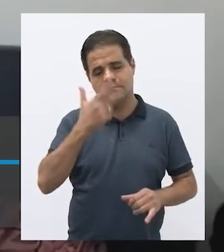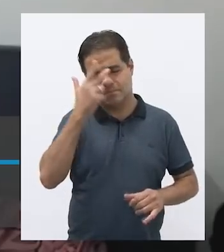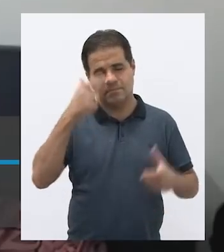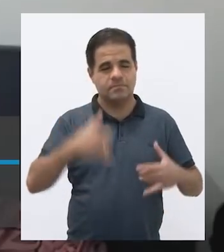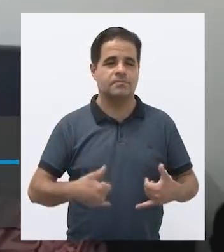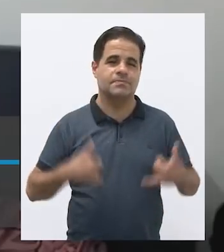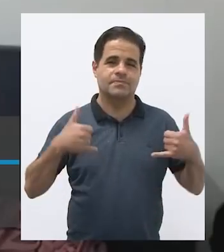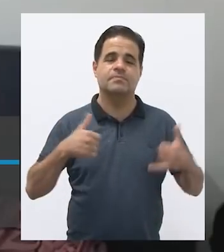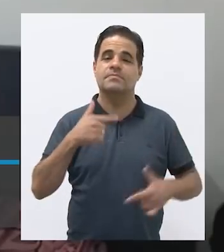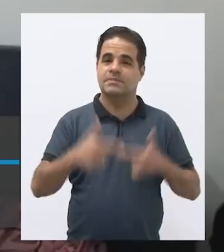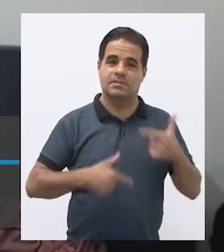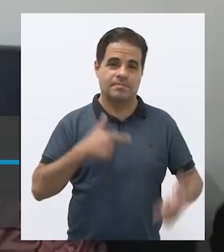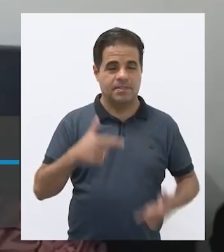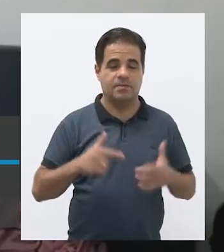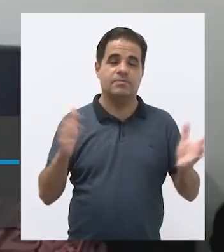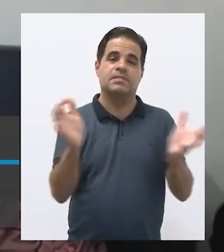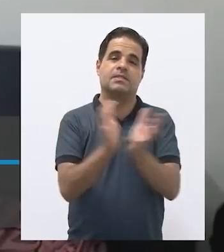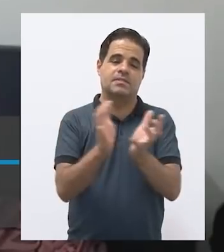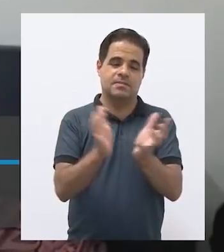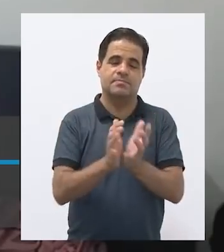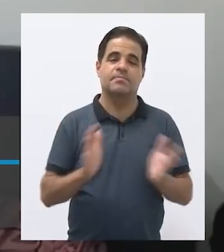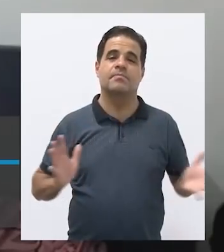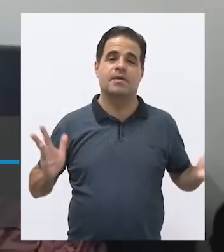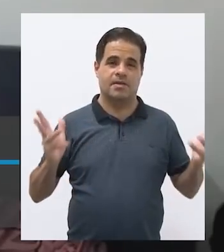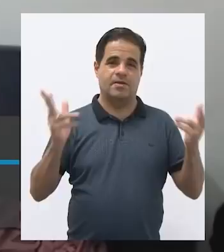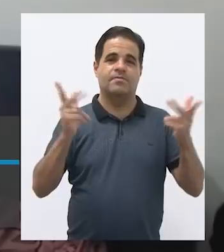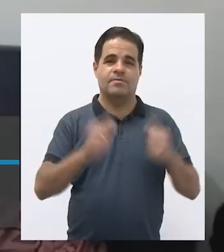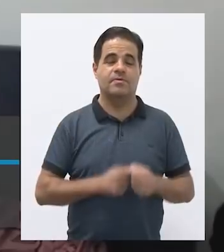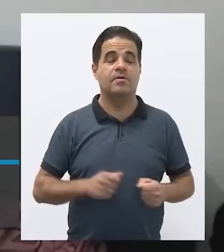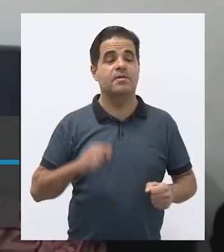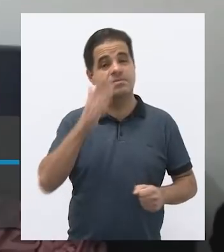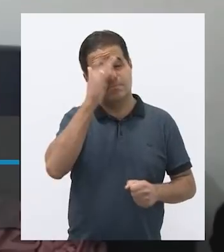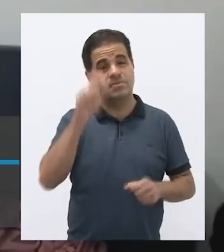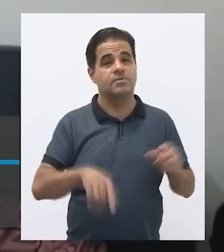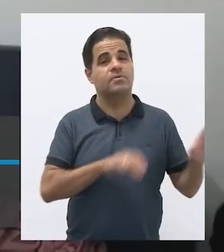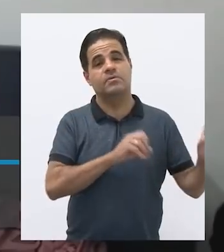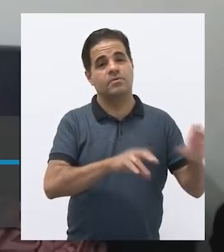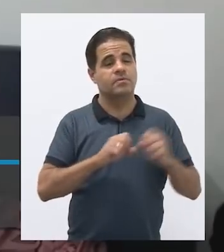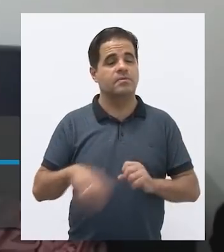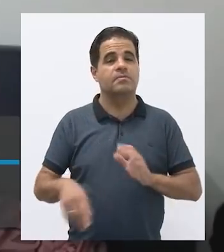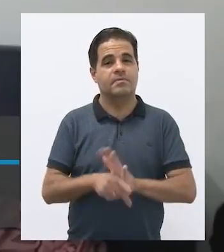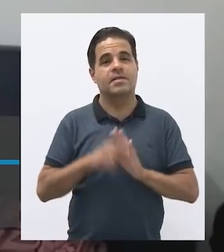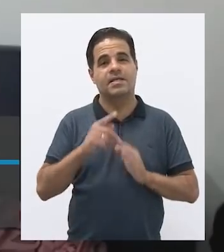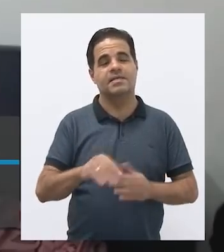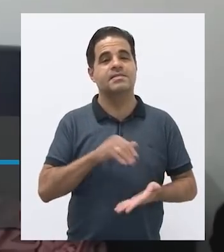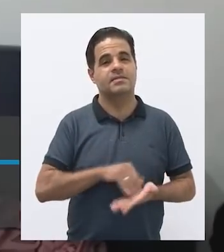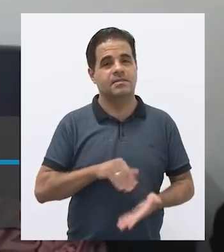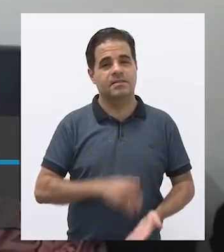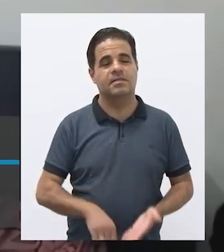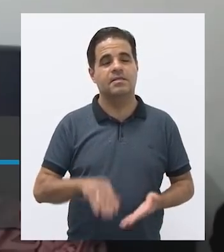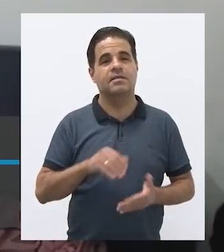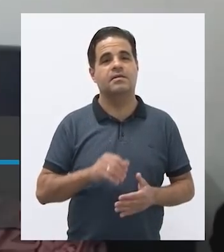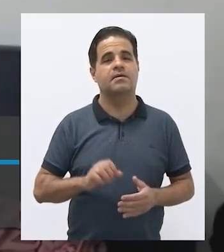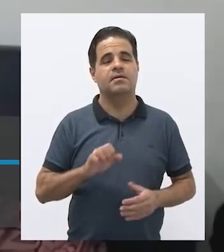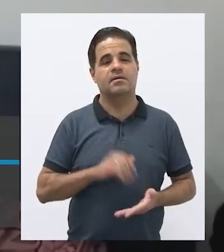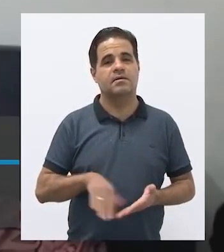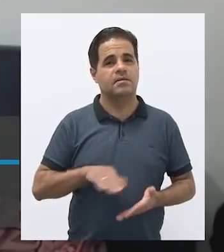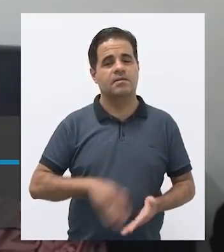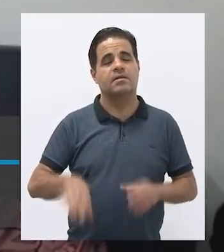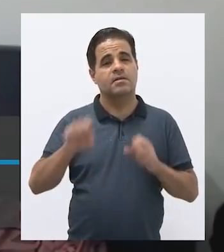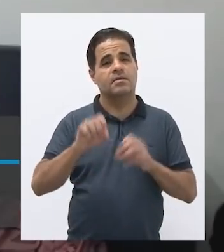de trabalhar com essa equipe tão maravilhosa, que são esses educadores que fazem parte aqui da Secretaria da Educação do Estado de São